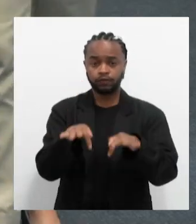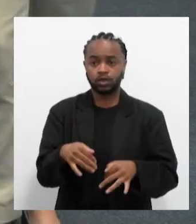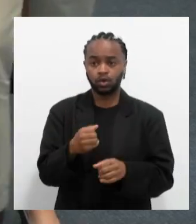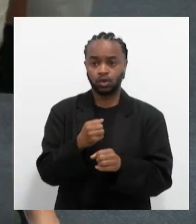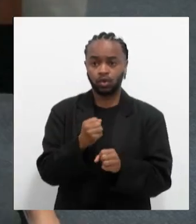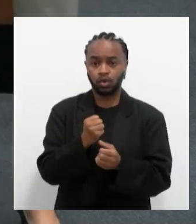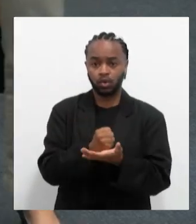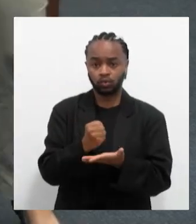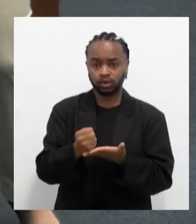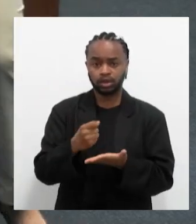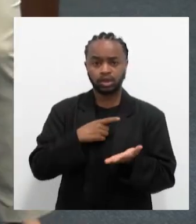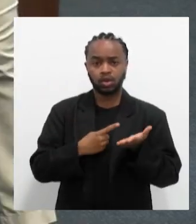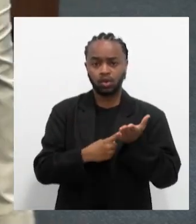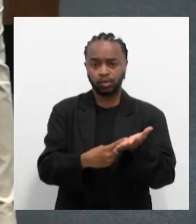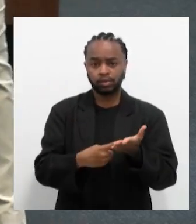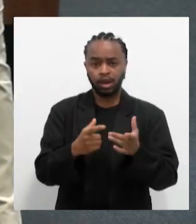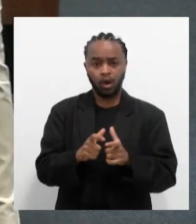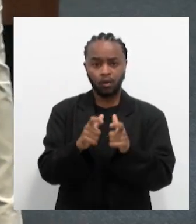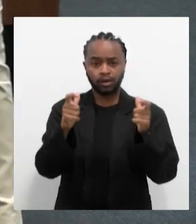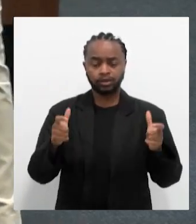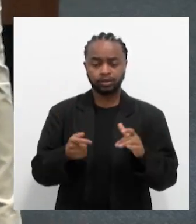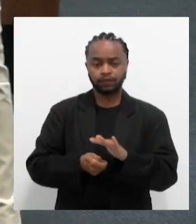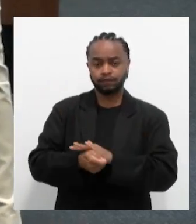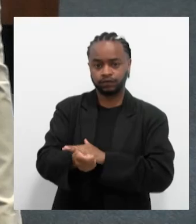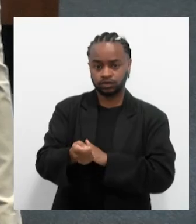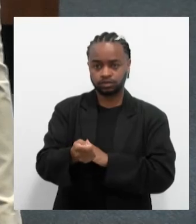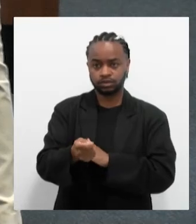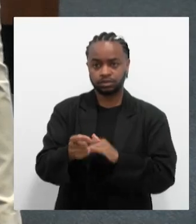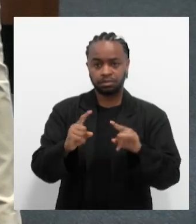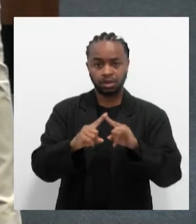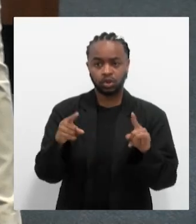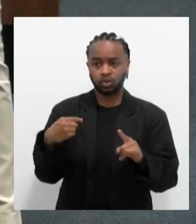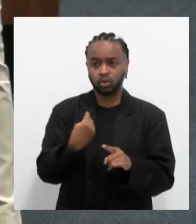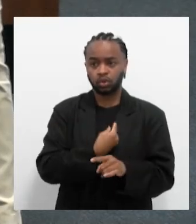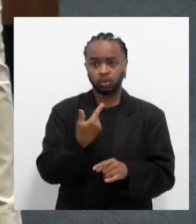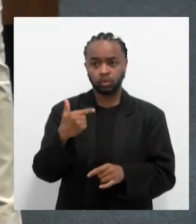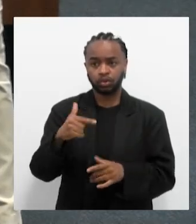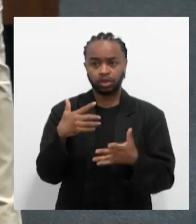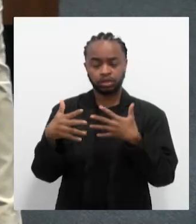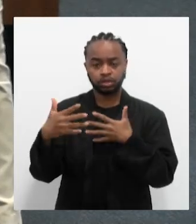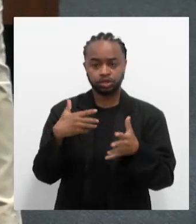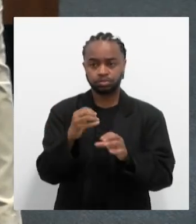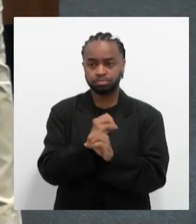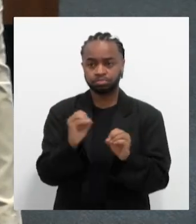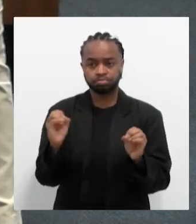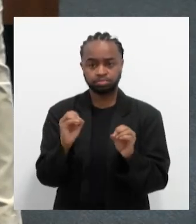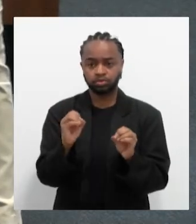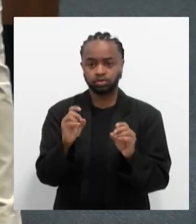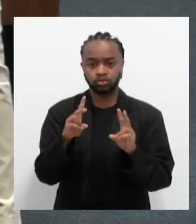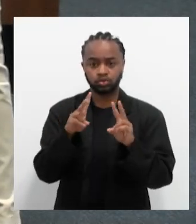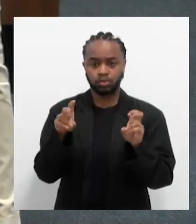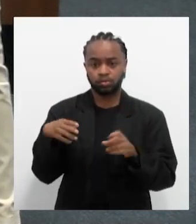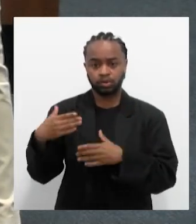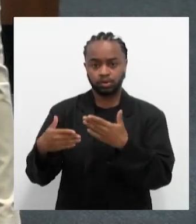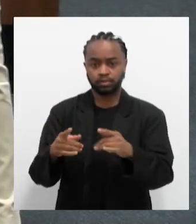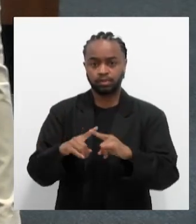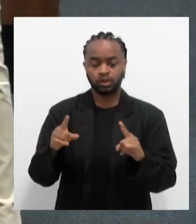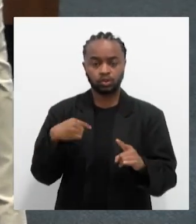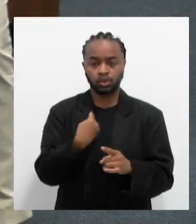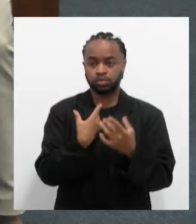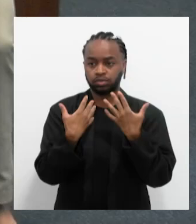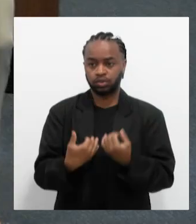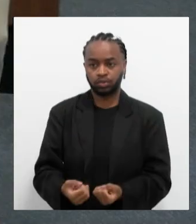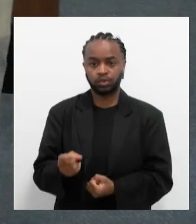se compromete a ampliar investimentos e a gente não tem sequer transparência sobre esse processo. Nós não vamos aceitar, a gente